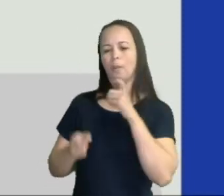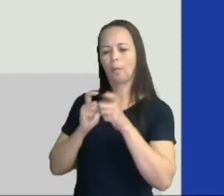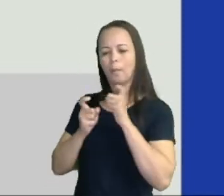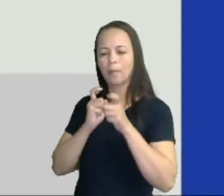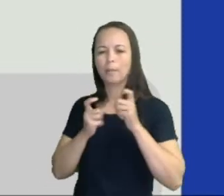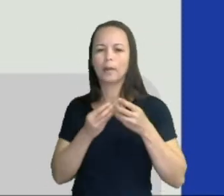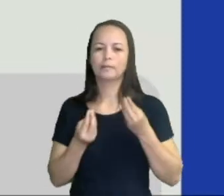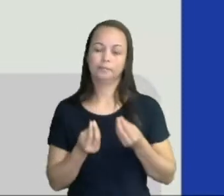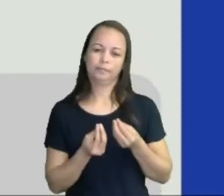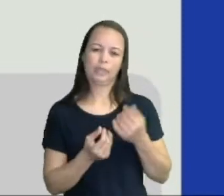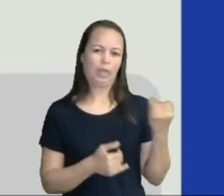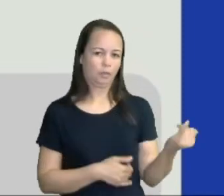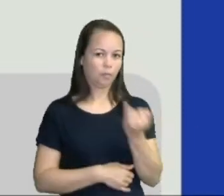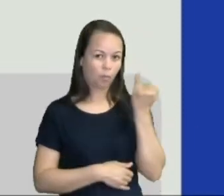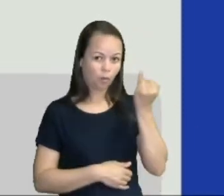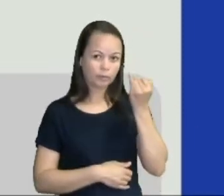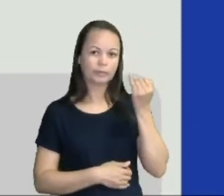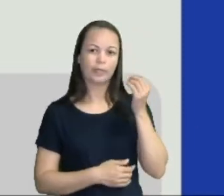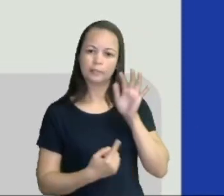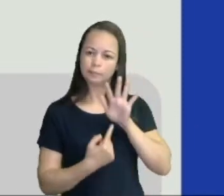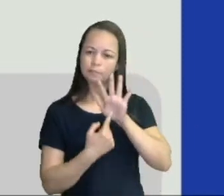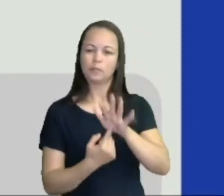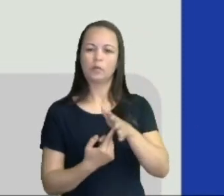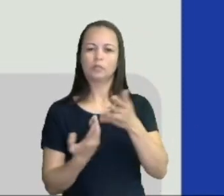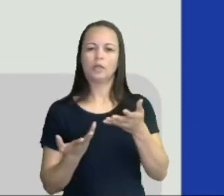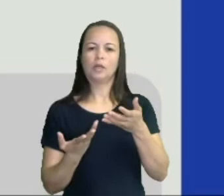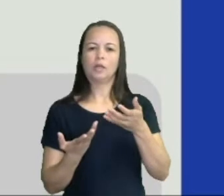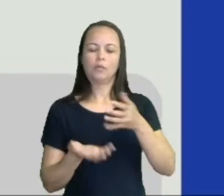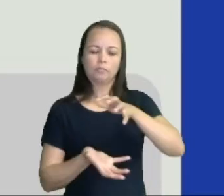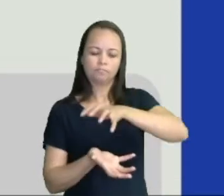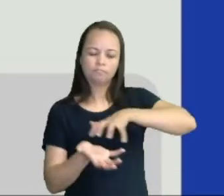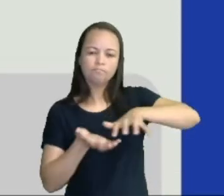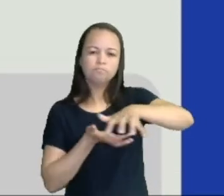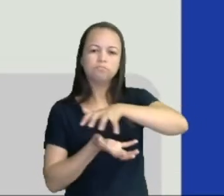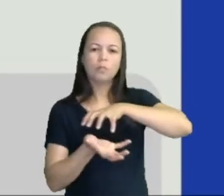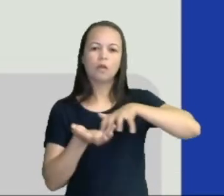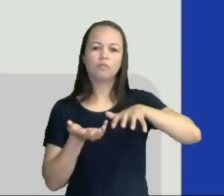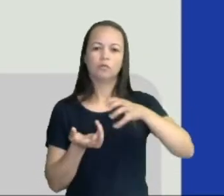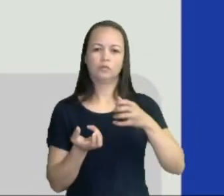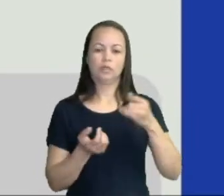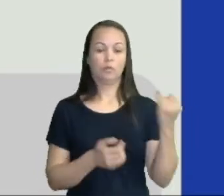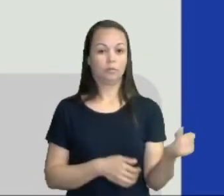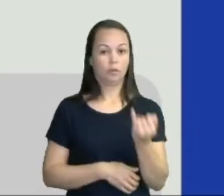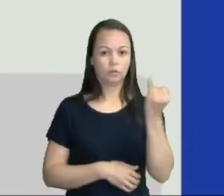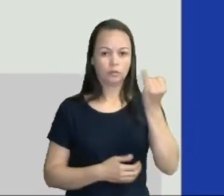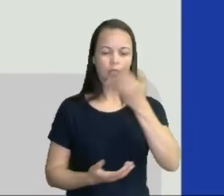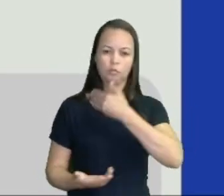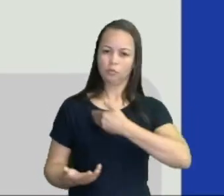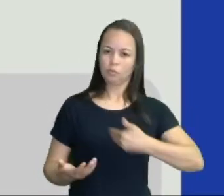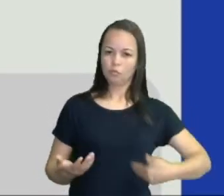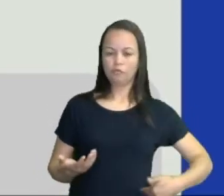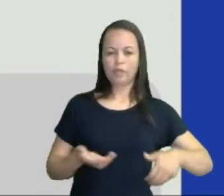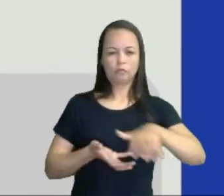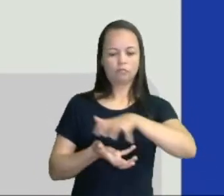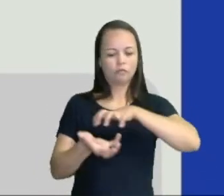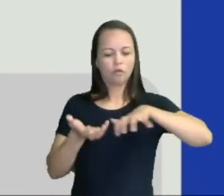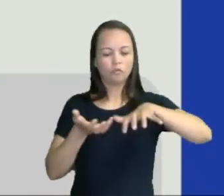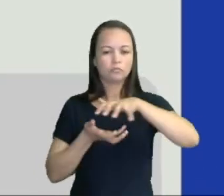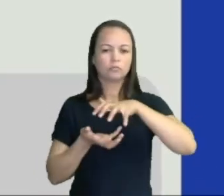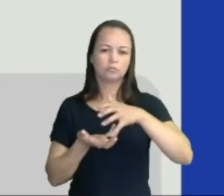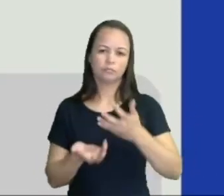a gente frisar porque um dos ideais da Revolução, estava em pleno governo revolucionário,